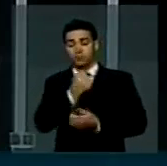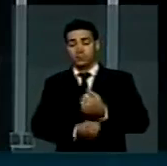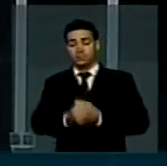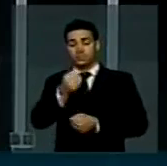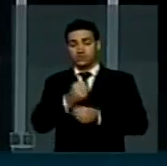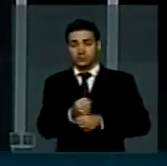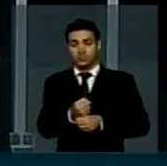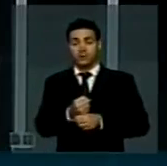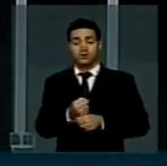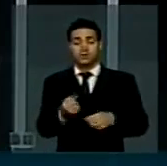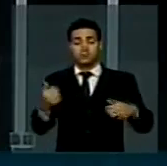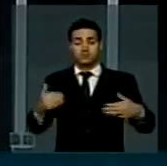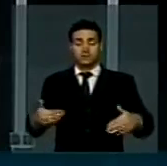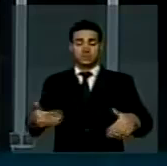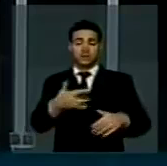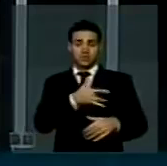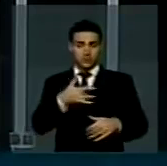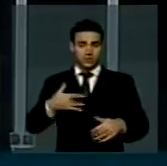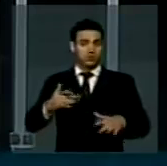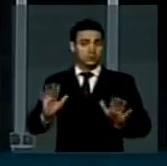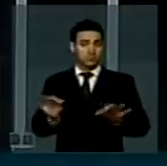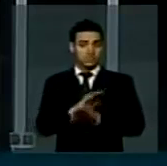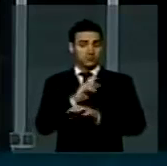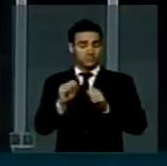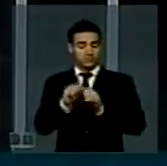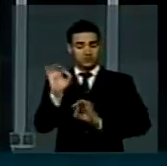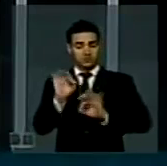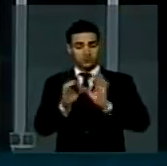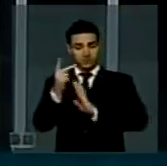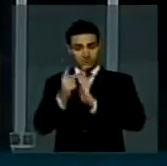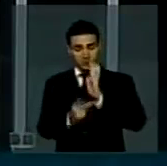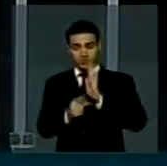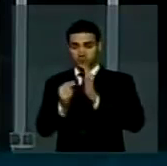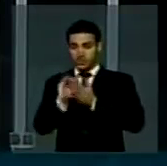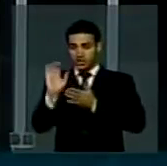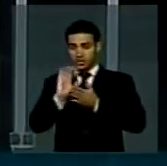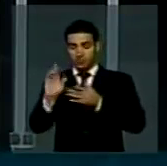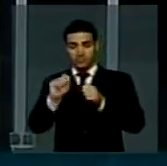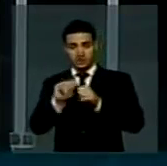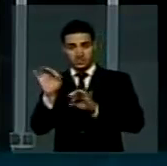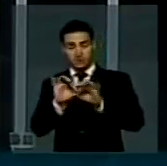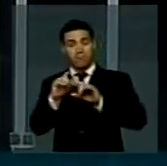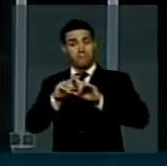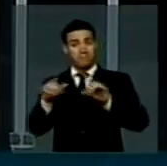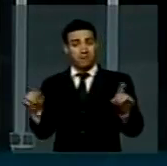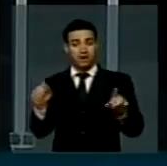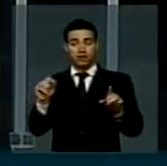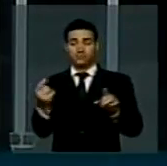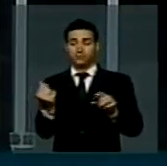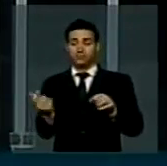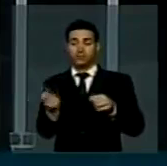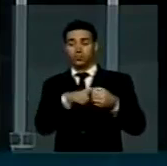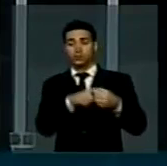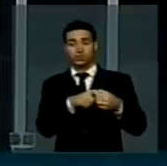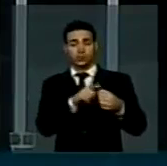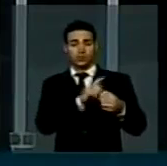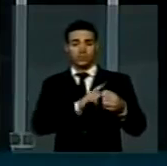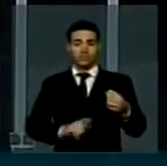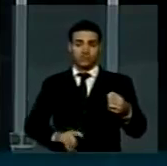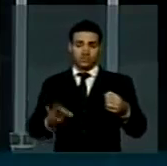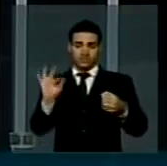em que o Ministério da Saúde fez os programas, tinham recursos para serem investidos e esses recursos voltaram para o Tesouro